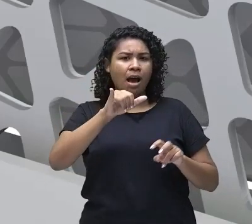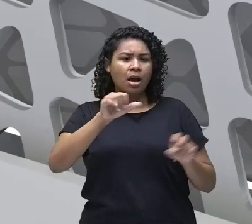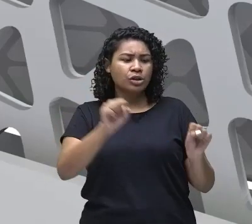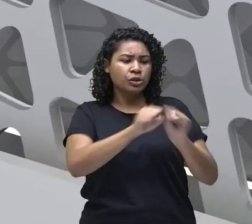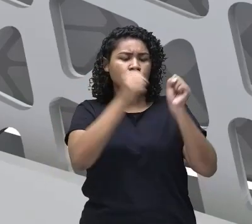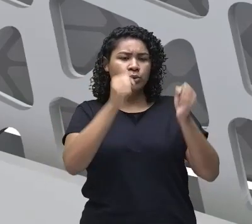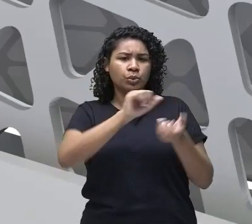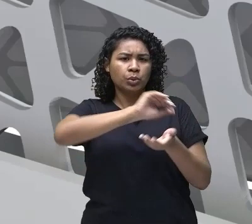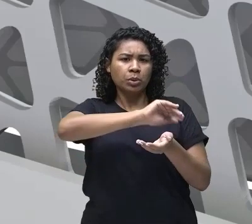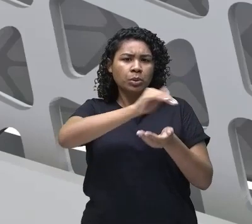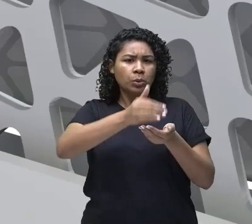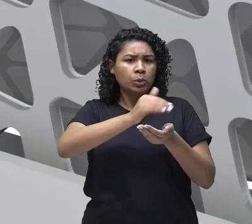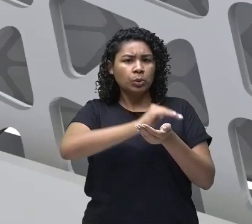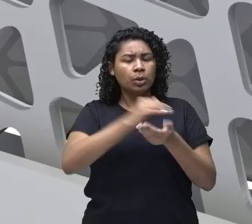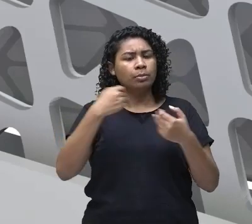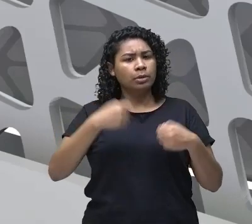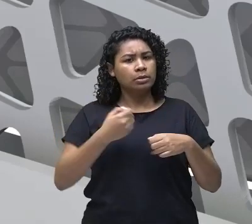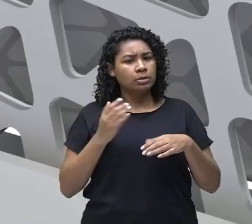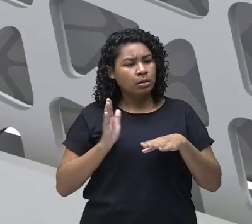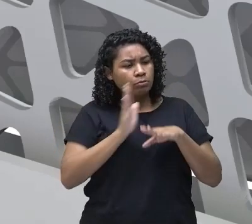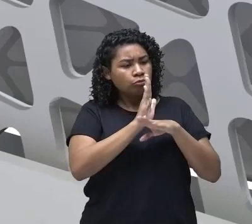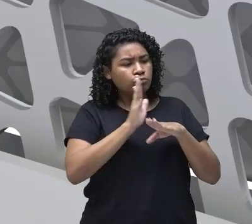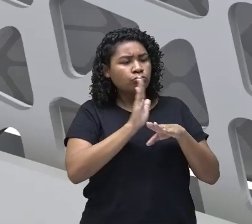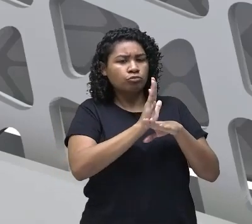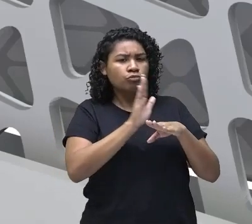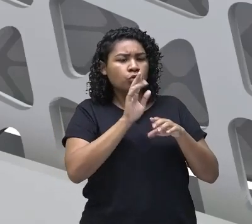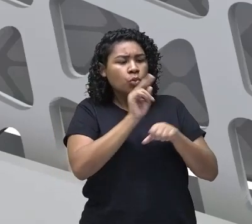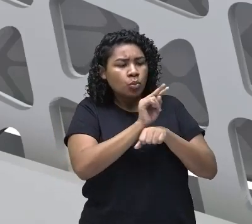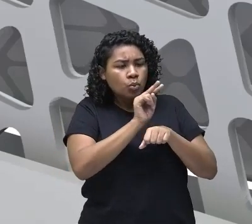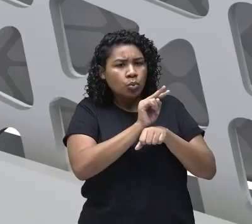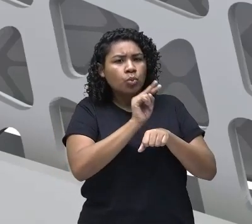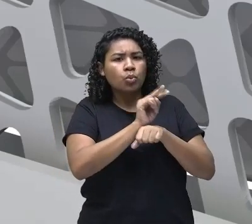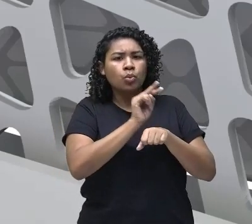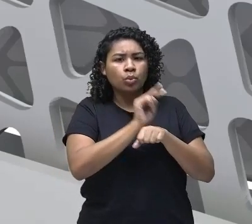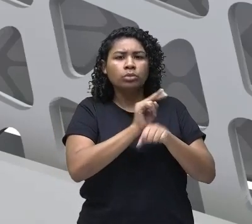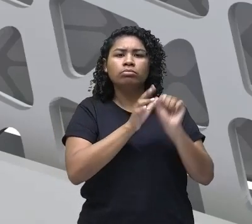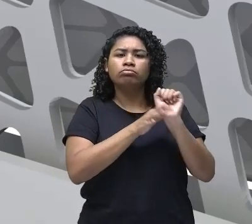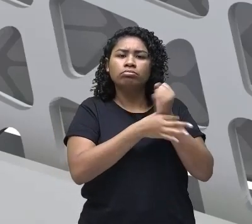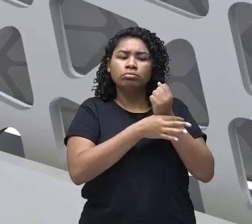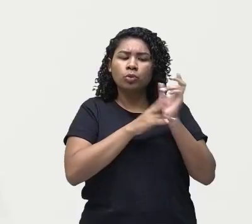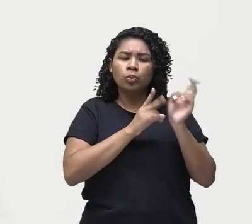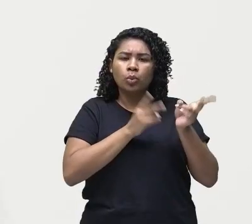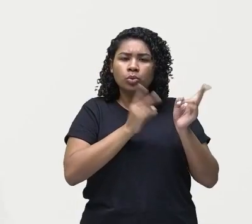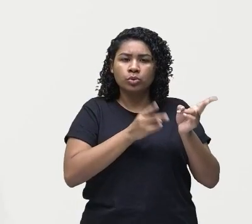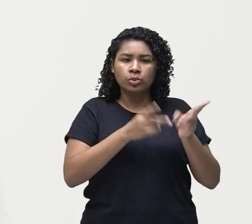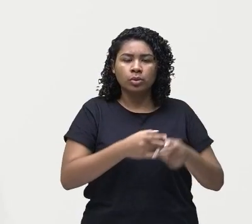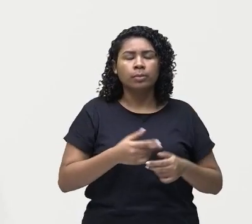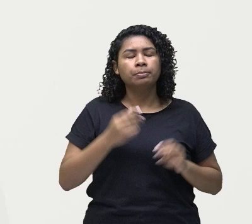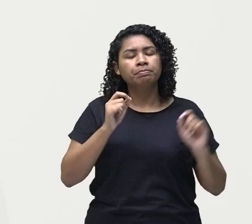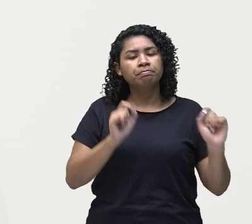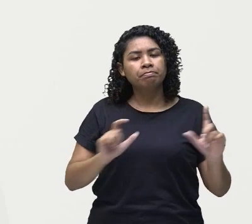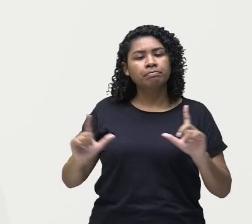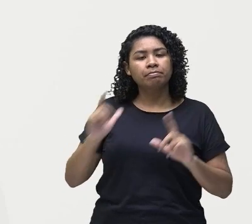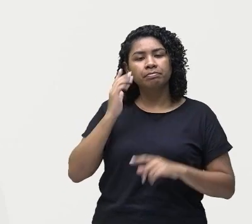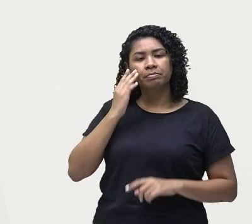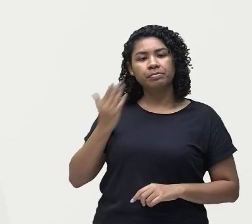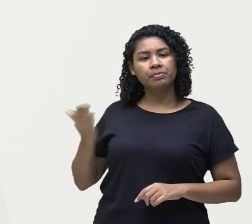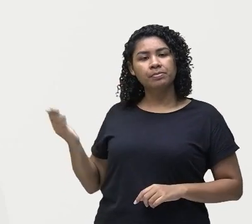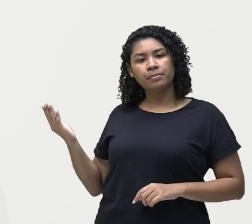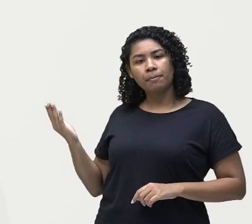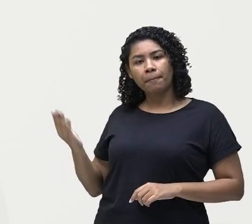na manutenção dessa camada. Vamos na cartela, olhem só comigo, acompanhem comigo a leitura.